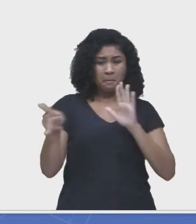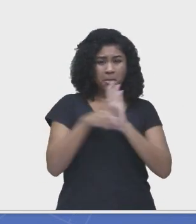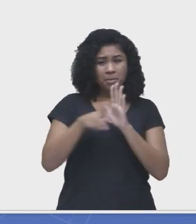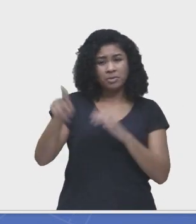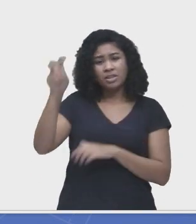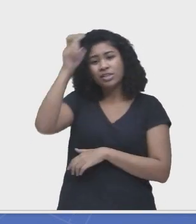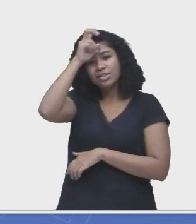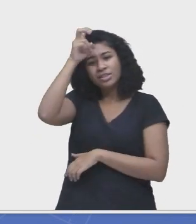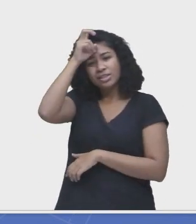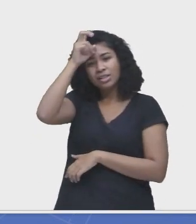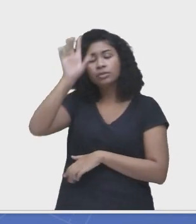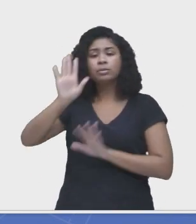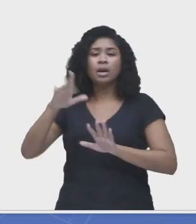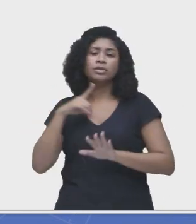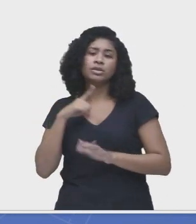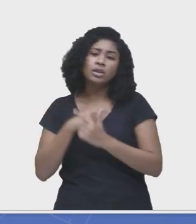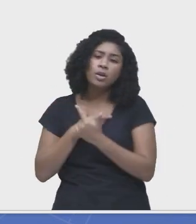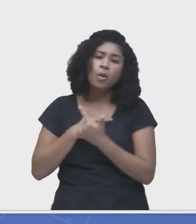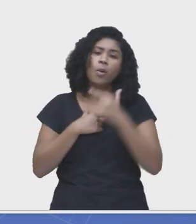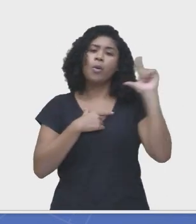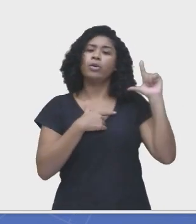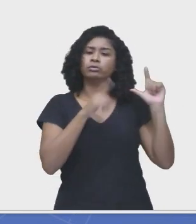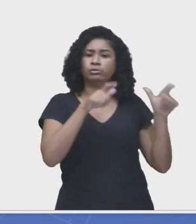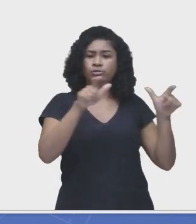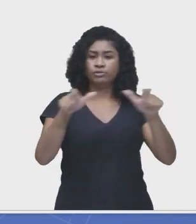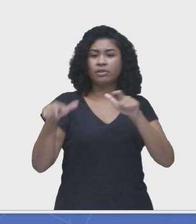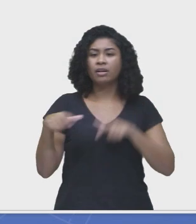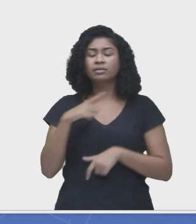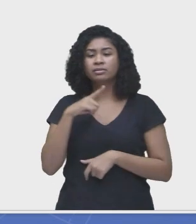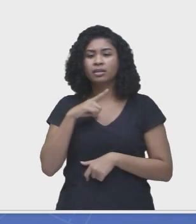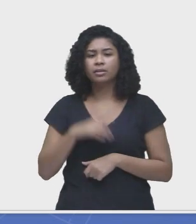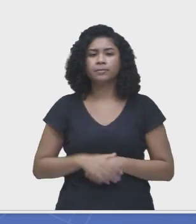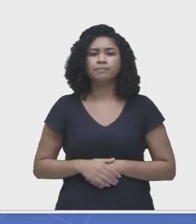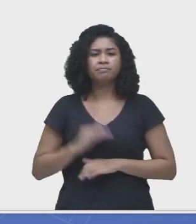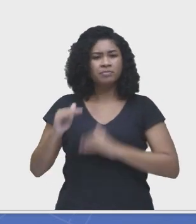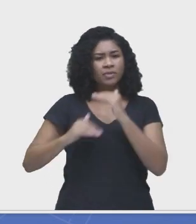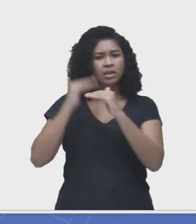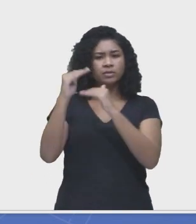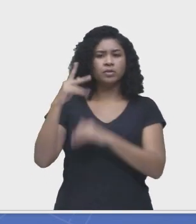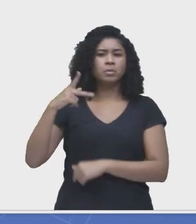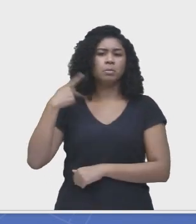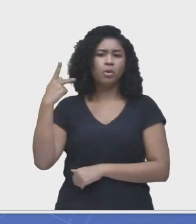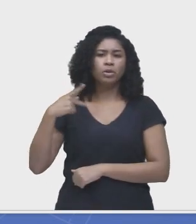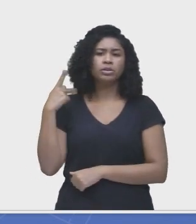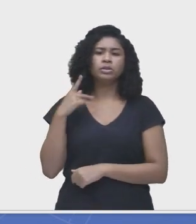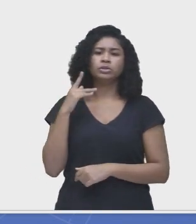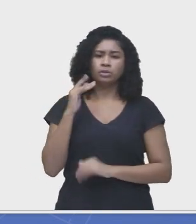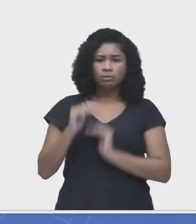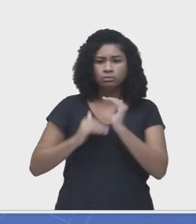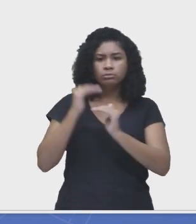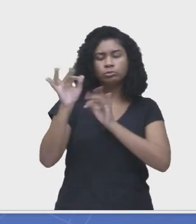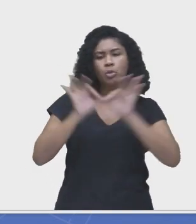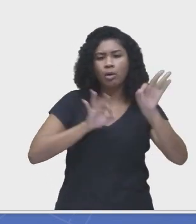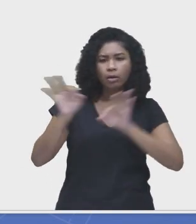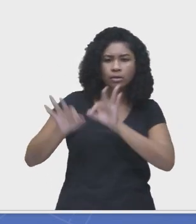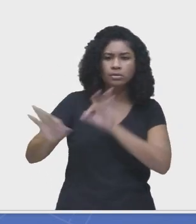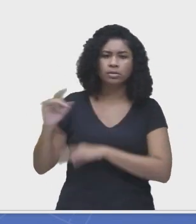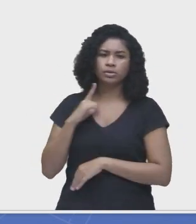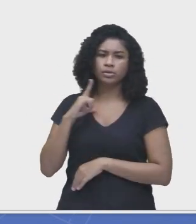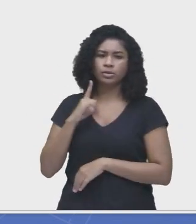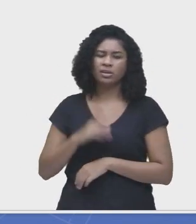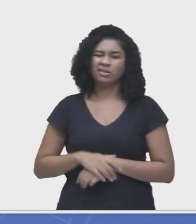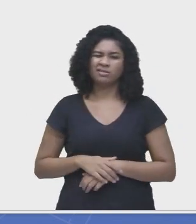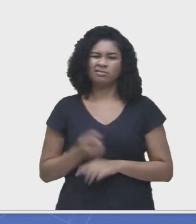temos pirâmides no continente americano, né, gente? Desenvolvimento de organização política democrática não era o caso, porque cada um tinha sua autonomia,